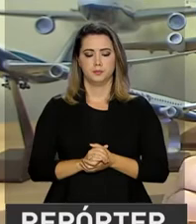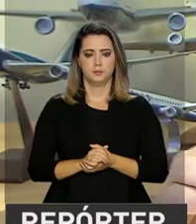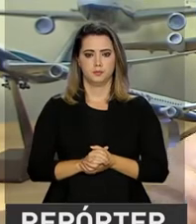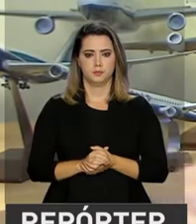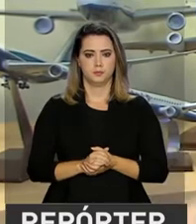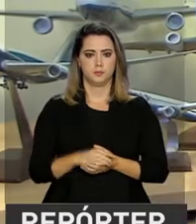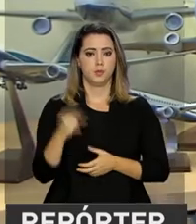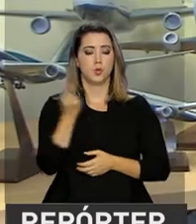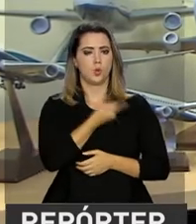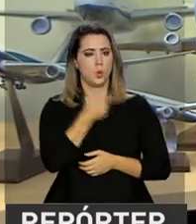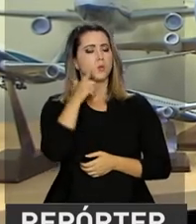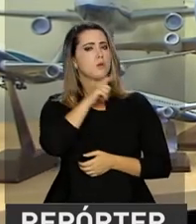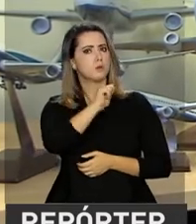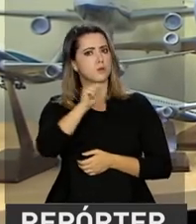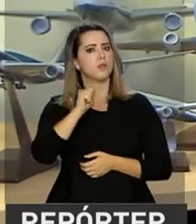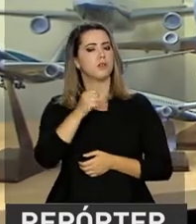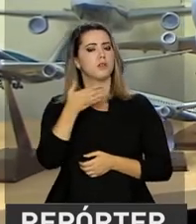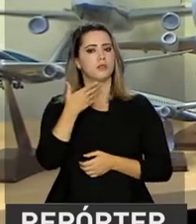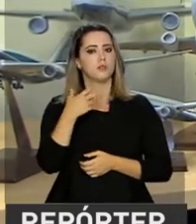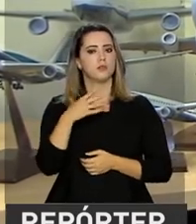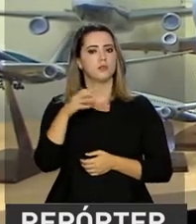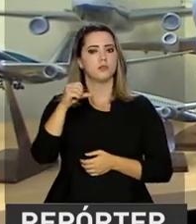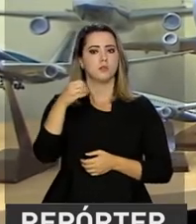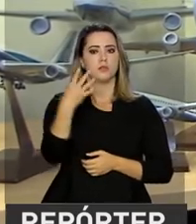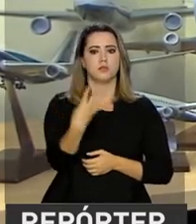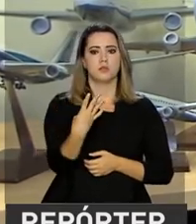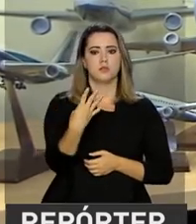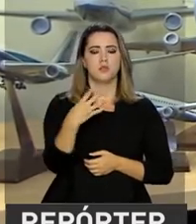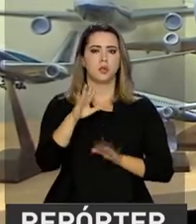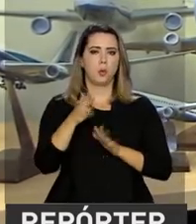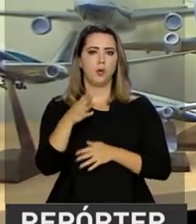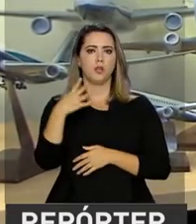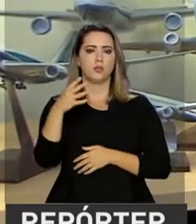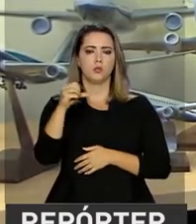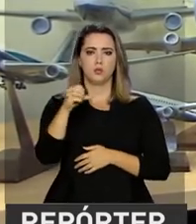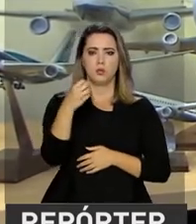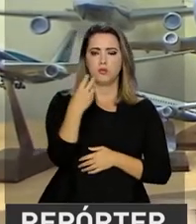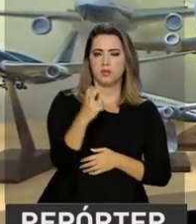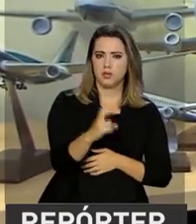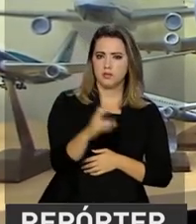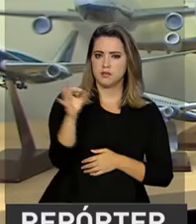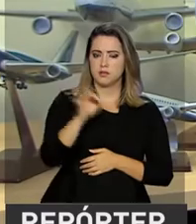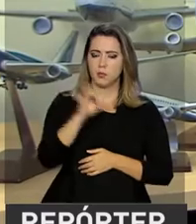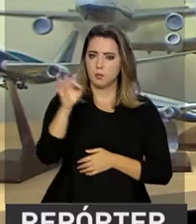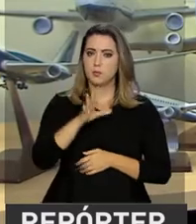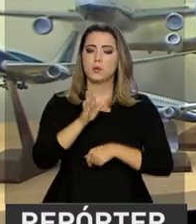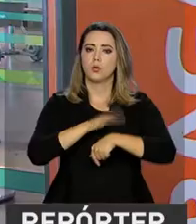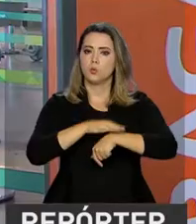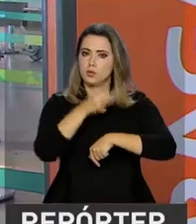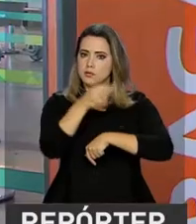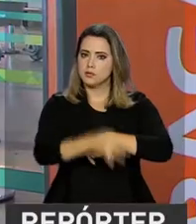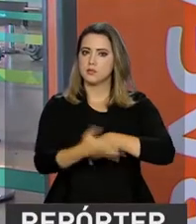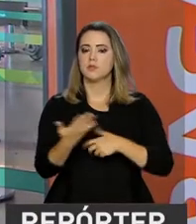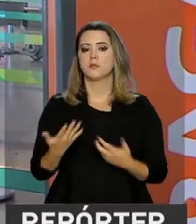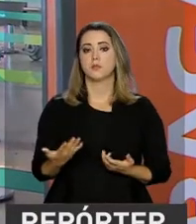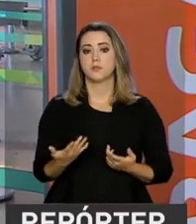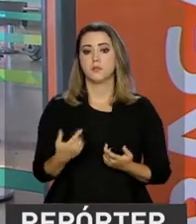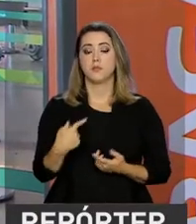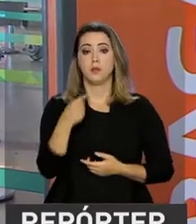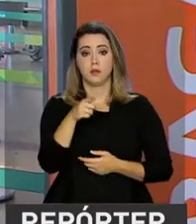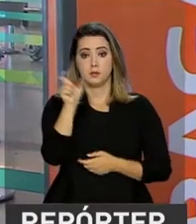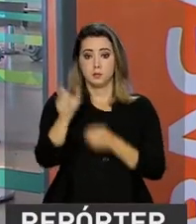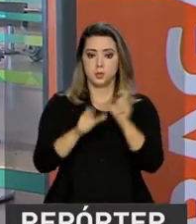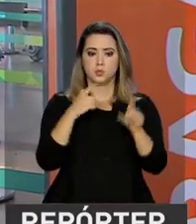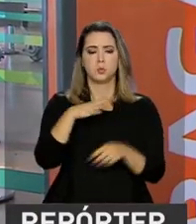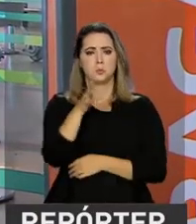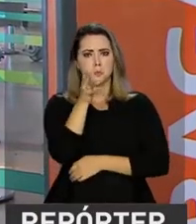na verdade, nós conseguimos atingir 94%, 95% de pontualidade, dependendo dos períodos. Os passageiros reconhecem